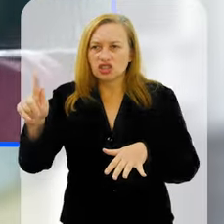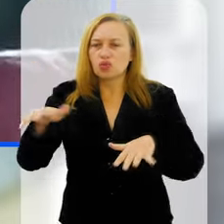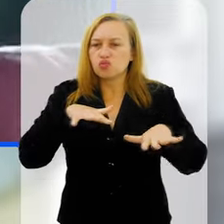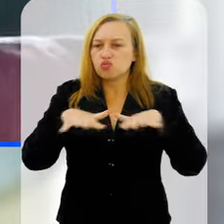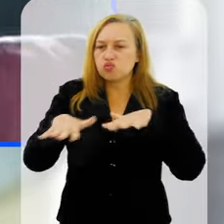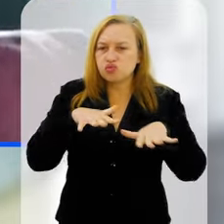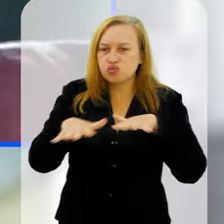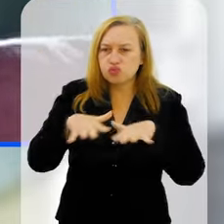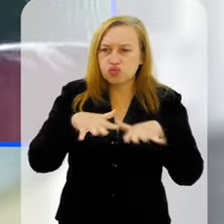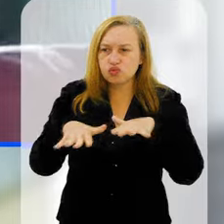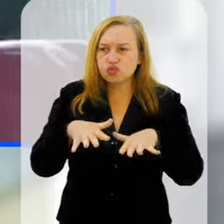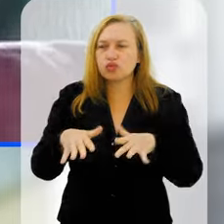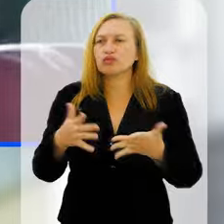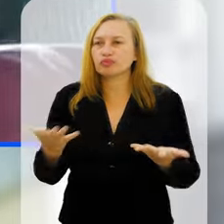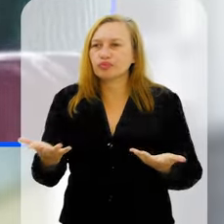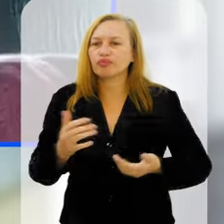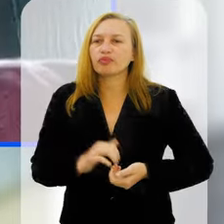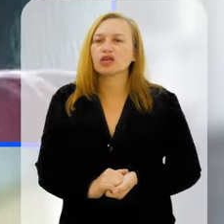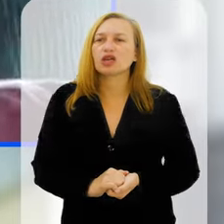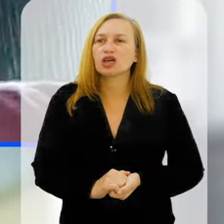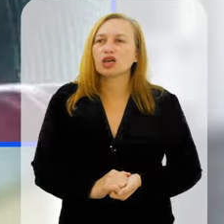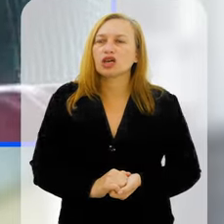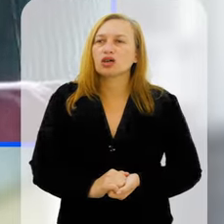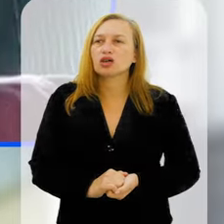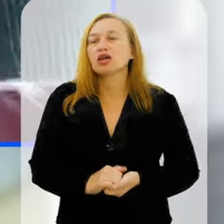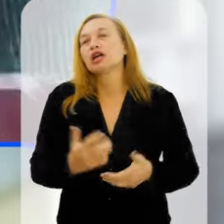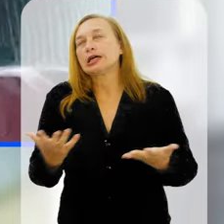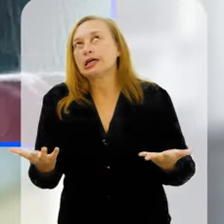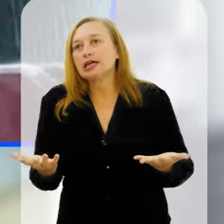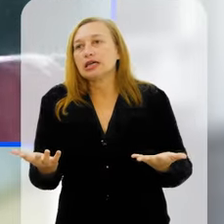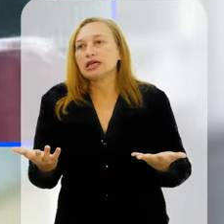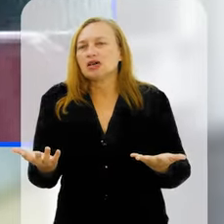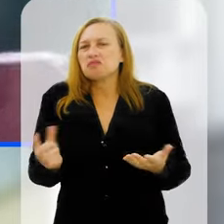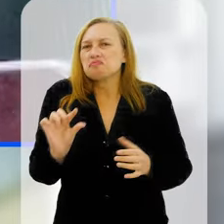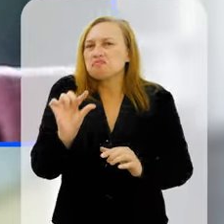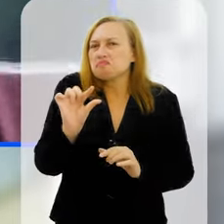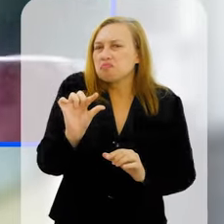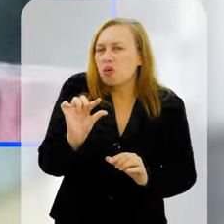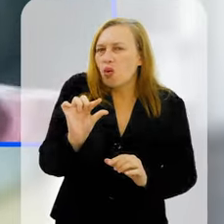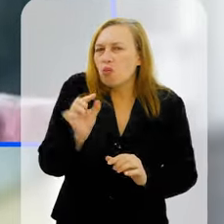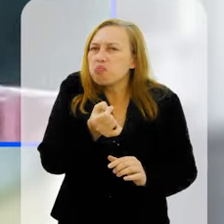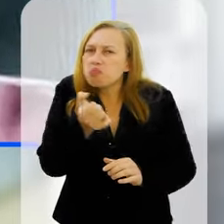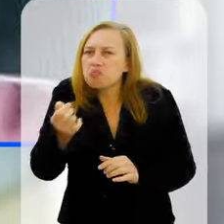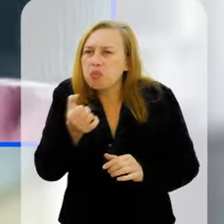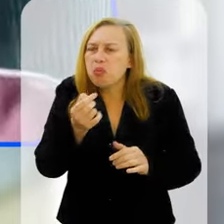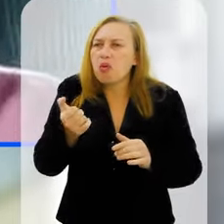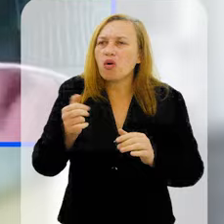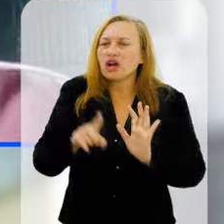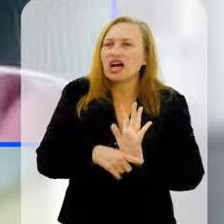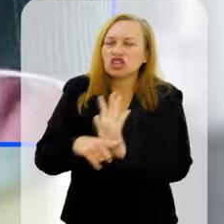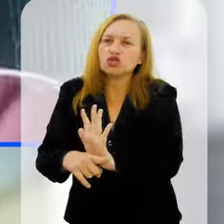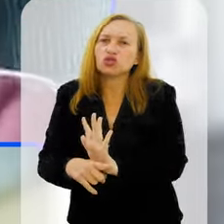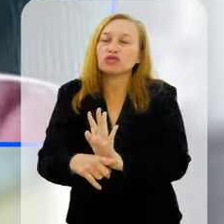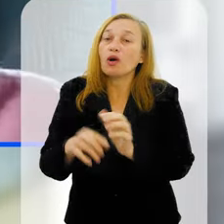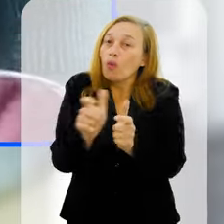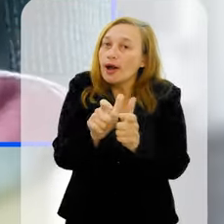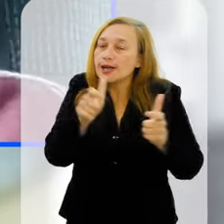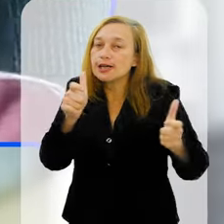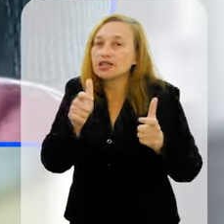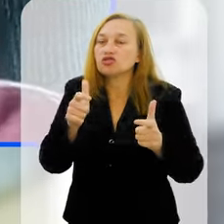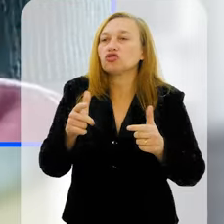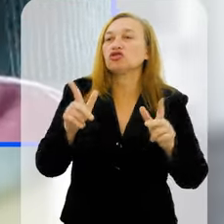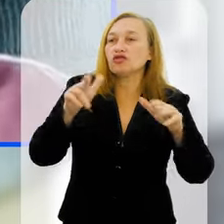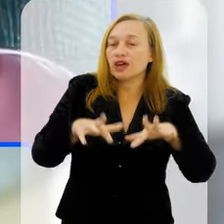lugar, é isso mesmo, é colaborar, ser um sócio mantenedor. Pequenas ajudas faz uma